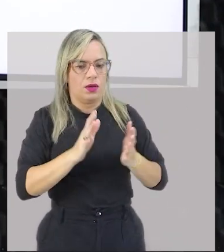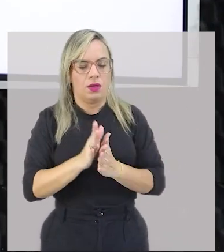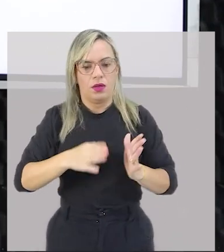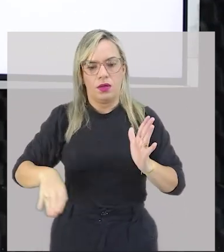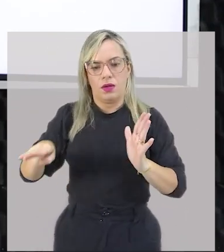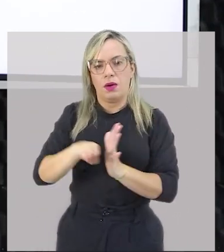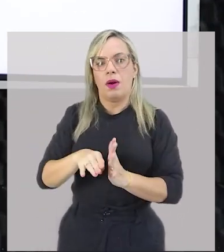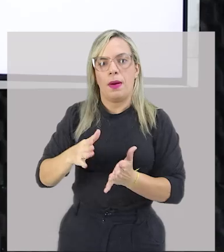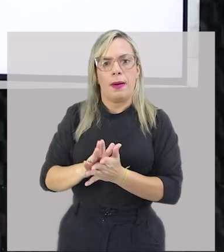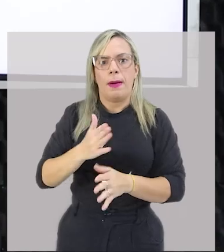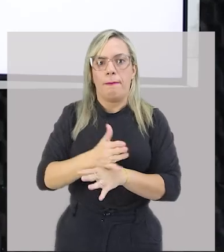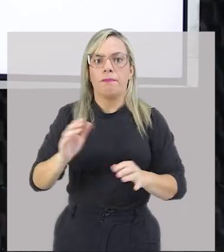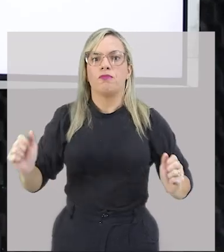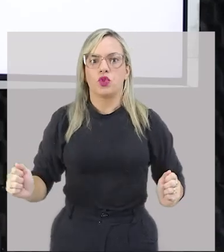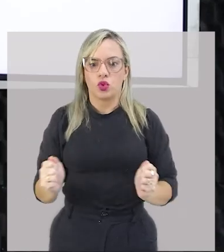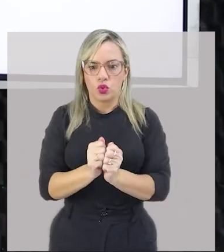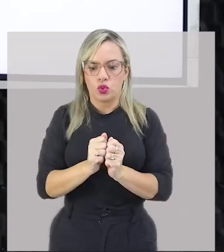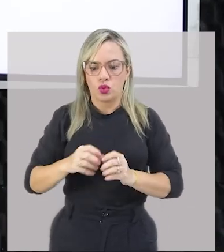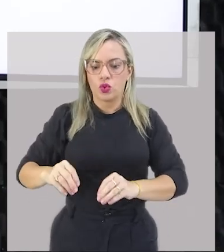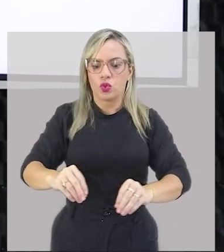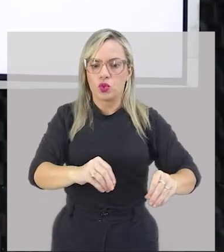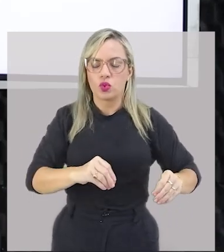chegar praticamente juntas.